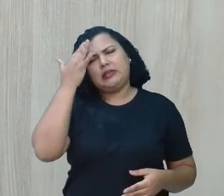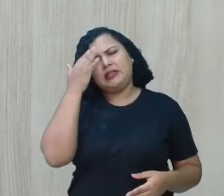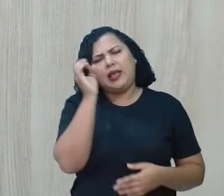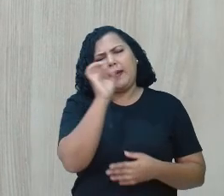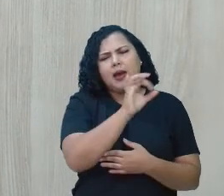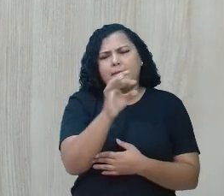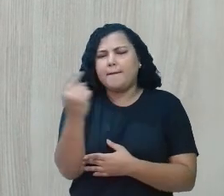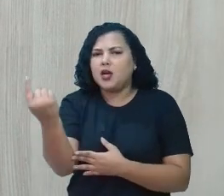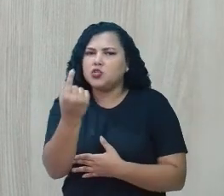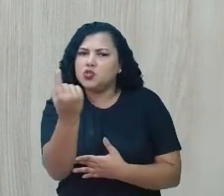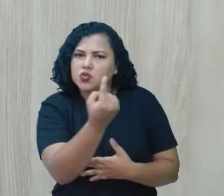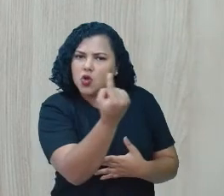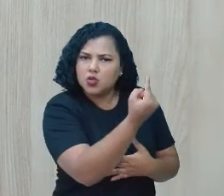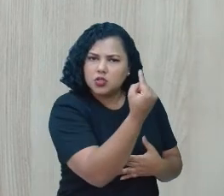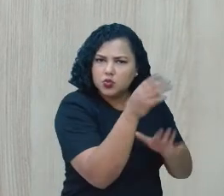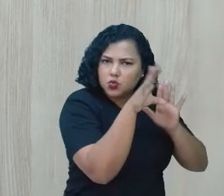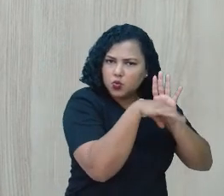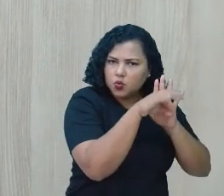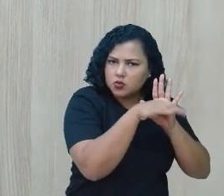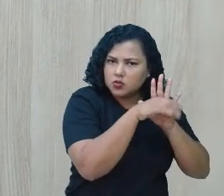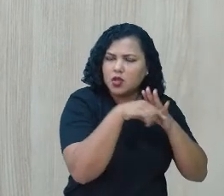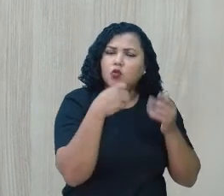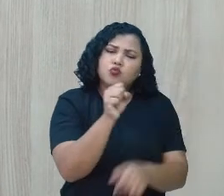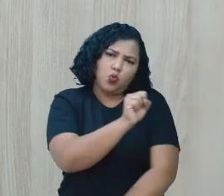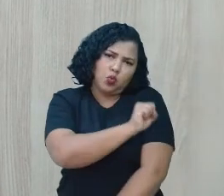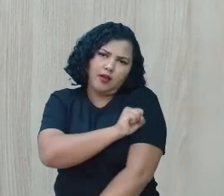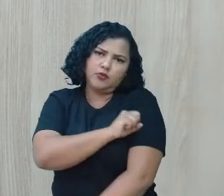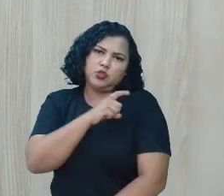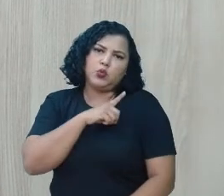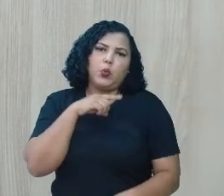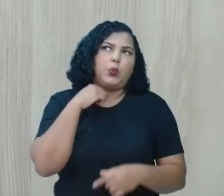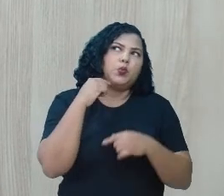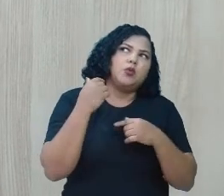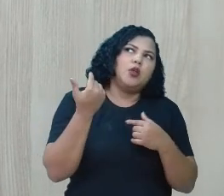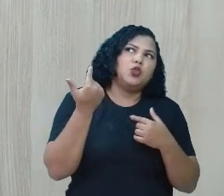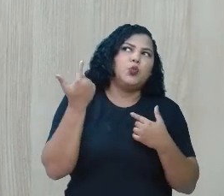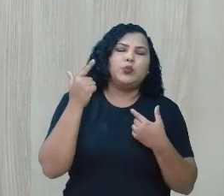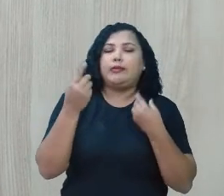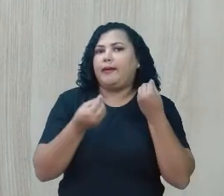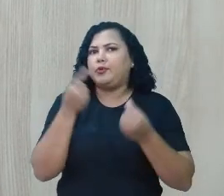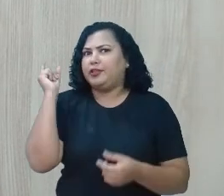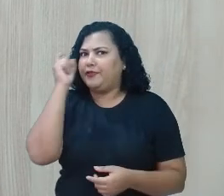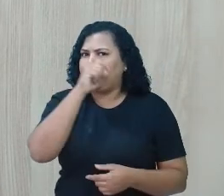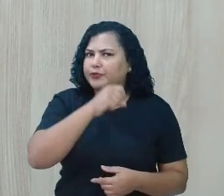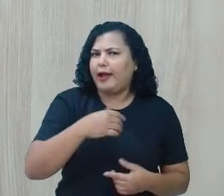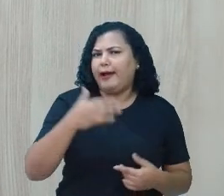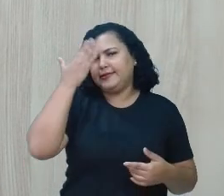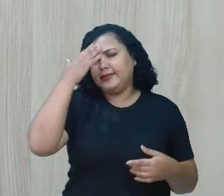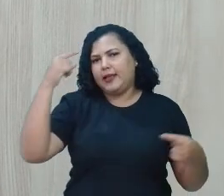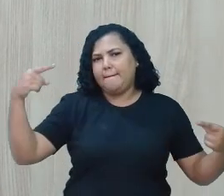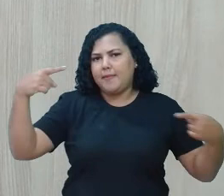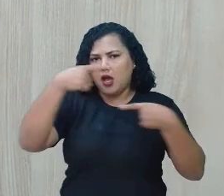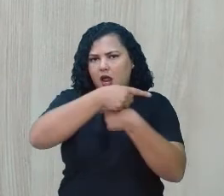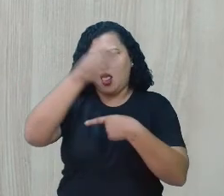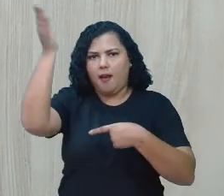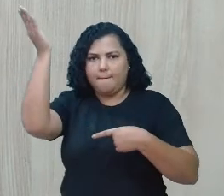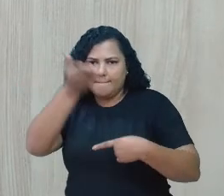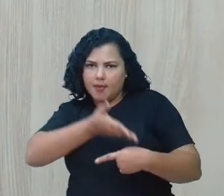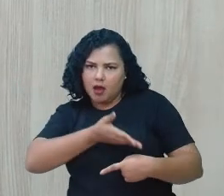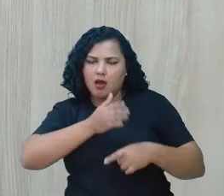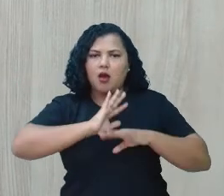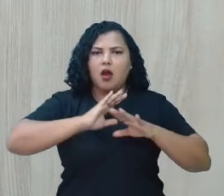conceito isoladamente, né? Ou seja, os estudantes do 8º ano geralmente não têm grandes dificuldades de compreender paralelas,